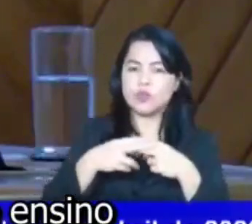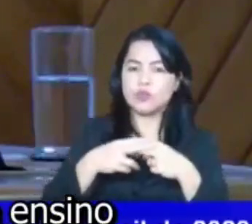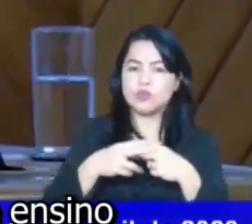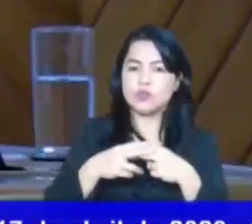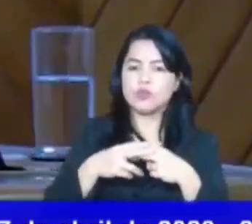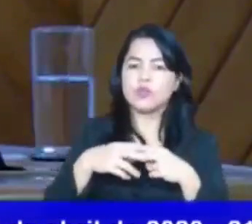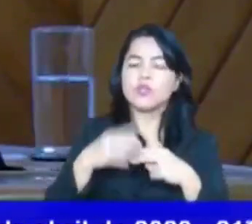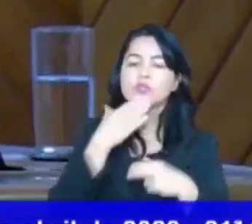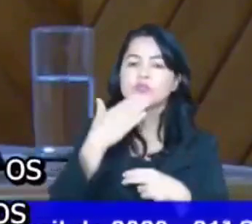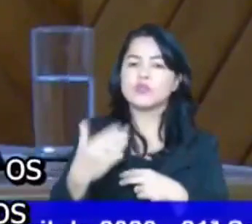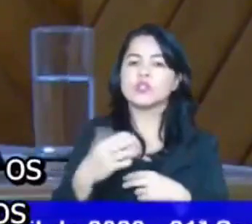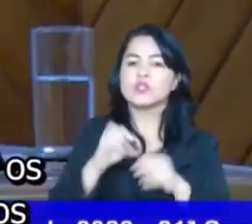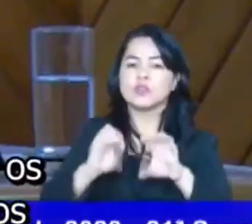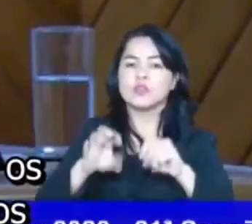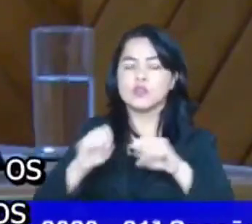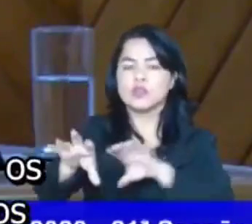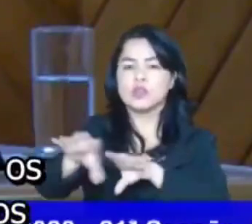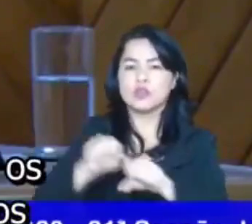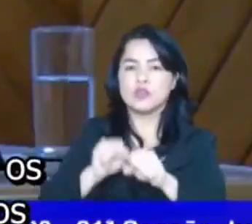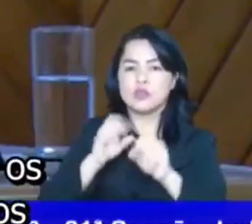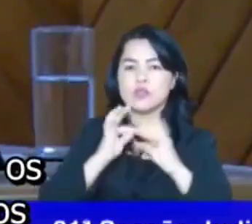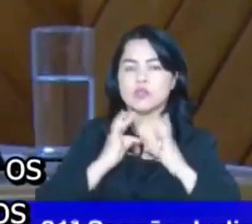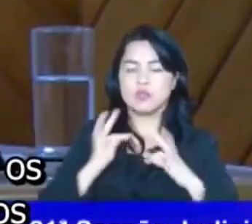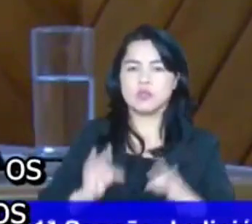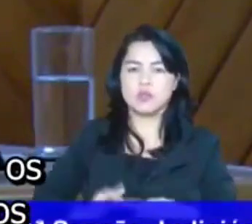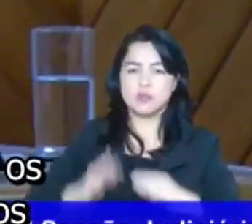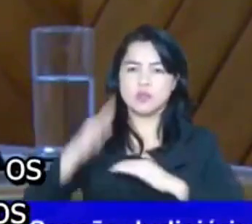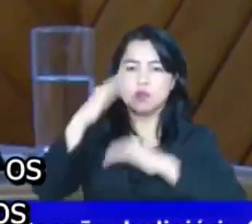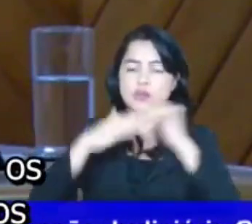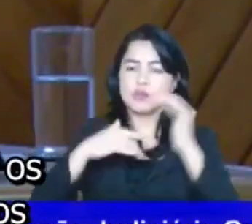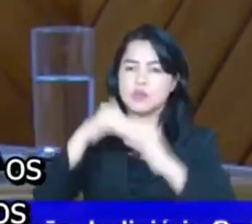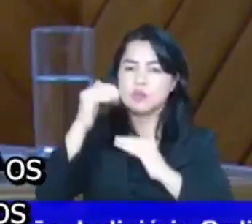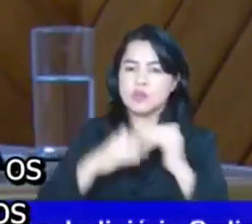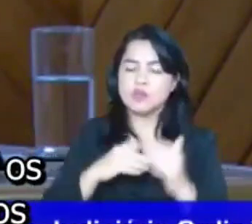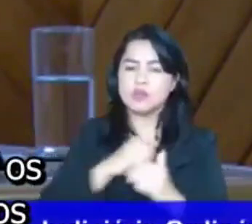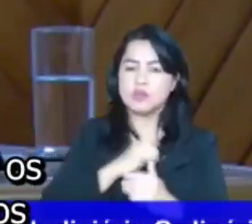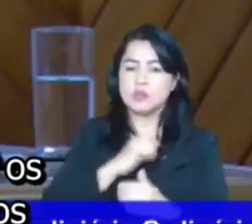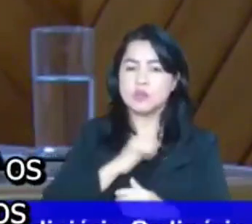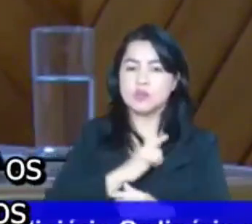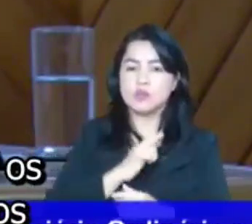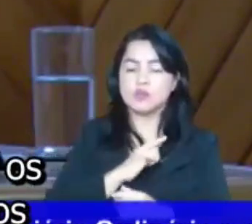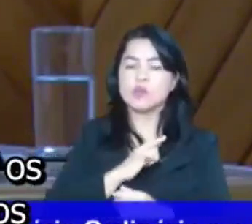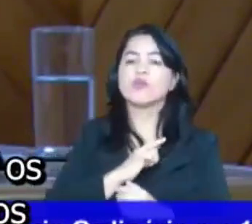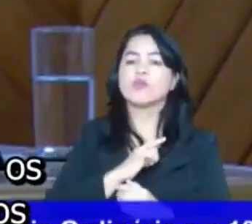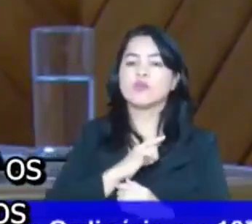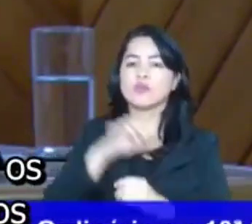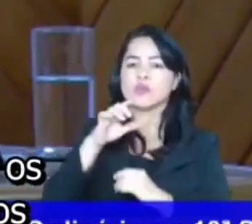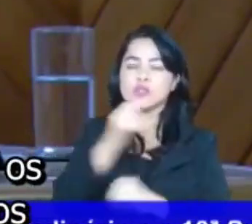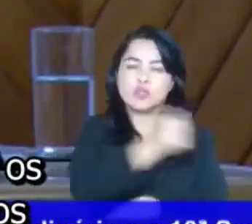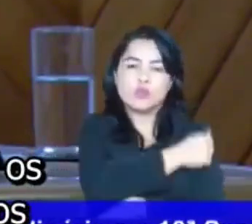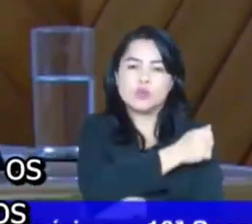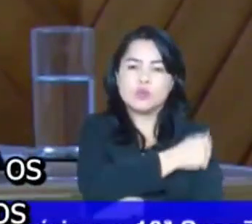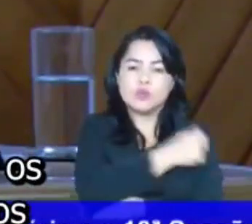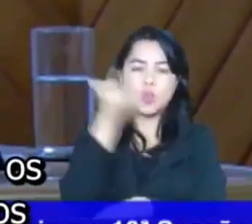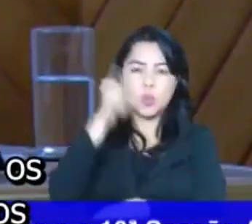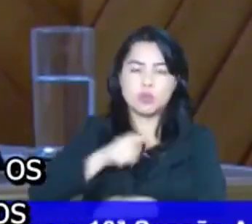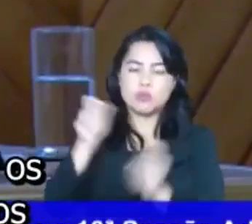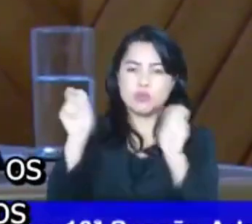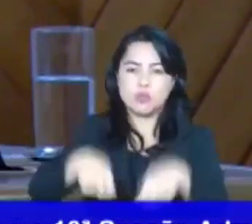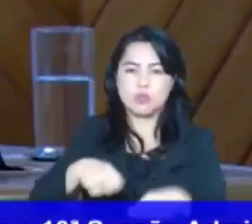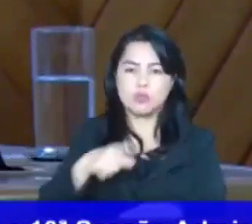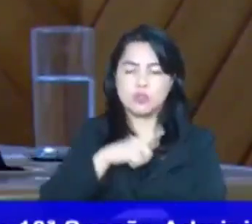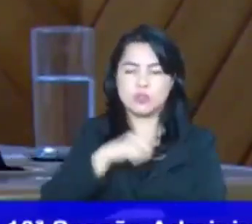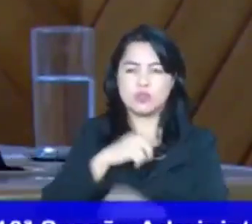de ensino de formação técnico-profissional que pretendia tornar os estudantes aptos para o exercício de